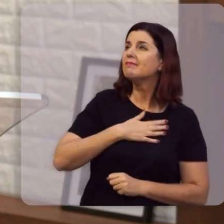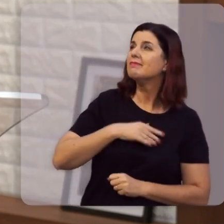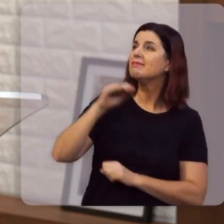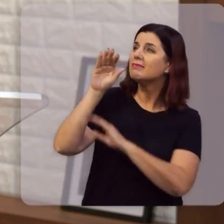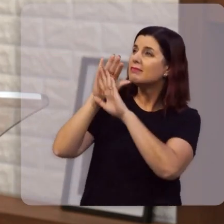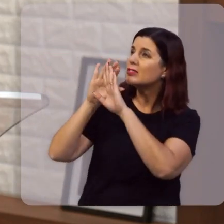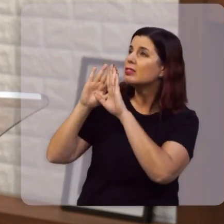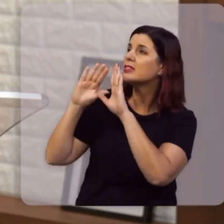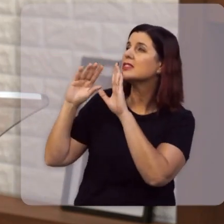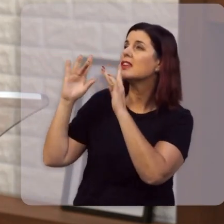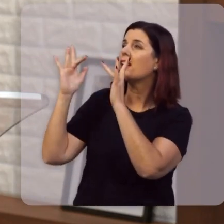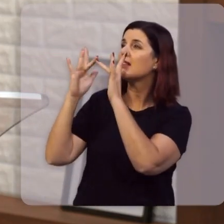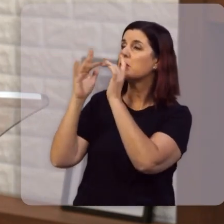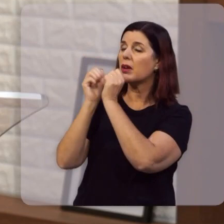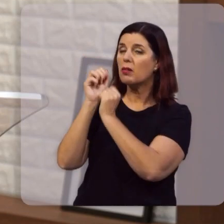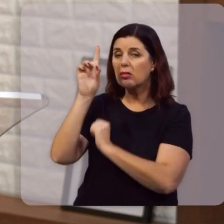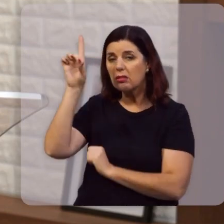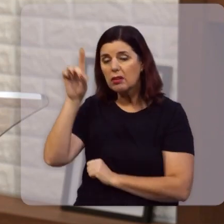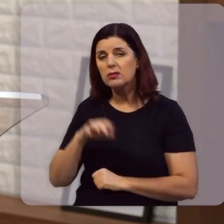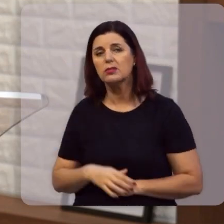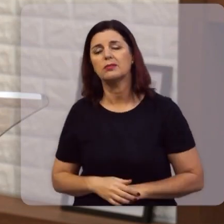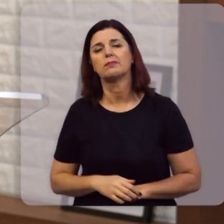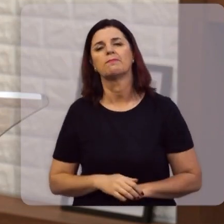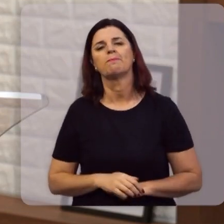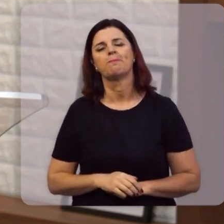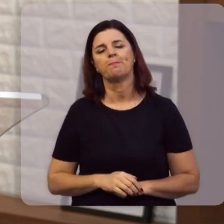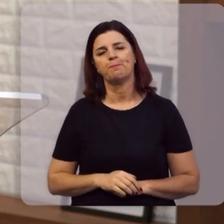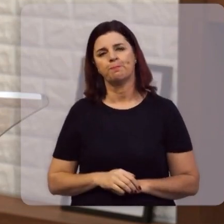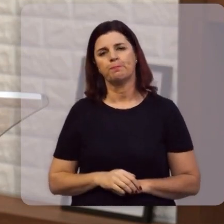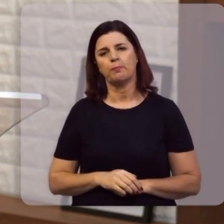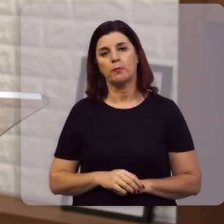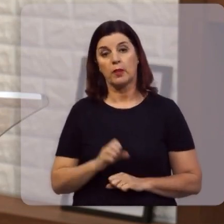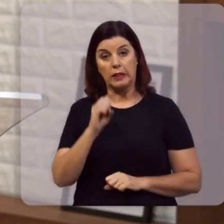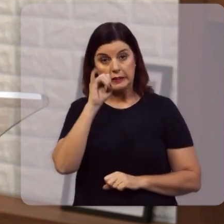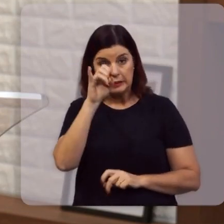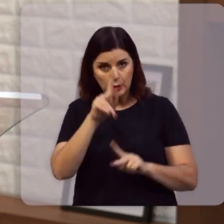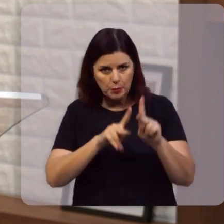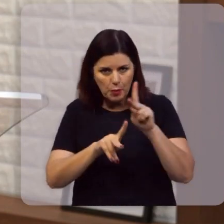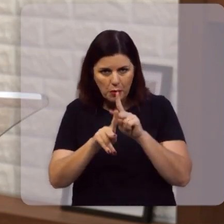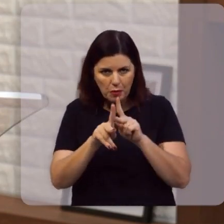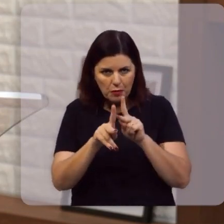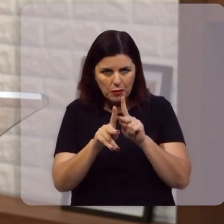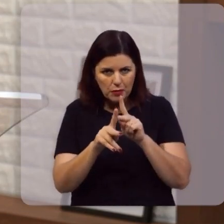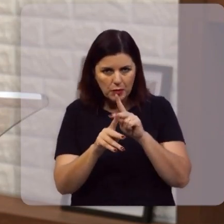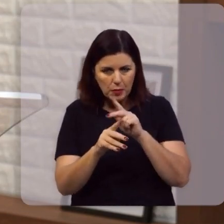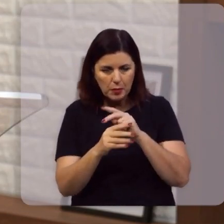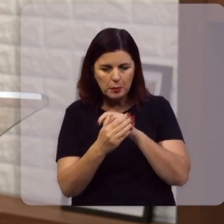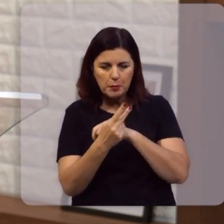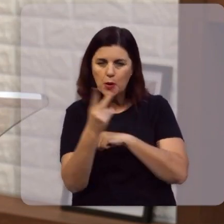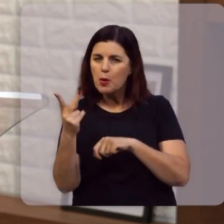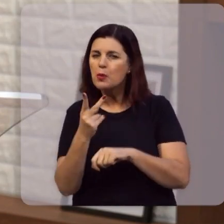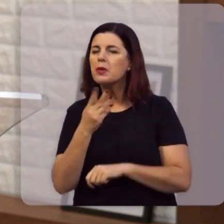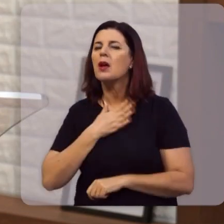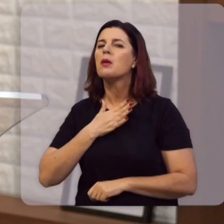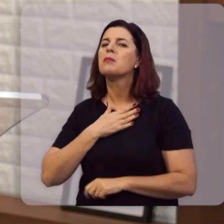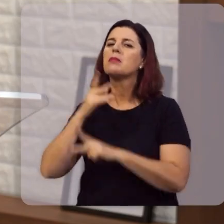pelo prazer da intimidade com Deus. Se o meu povo buscar a minha